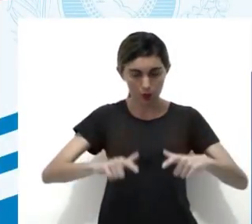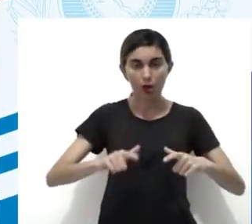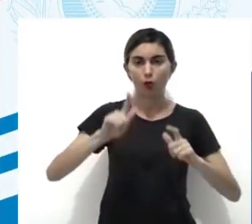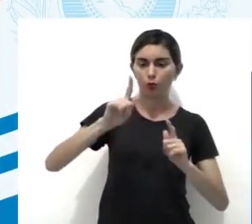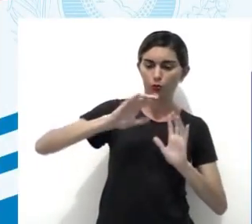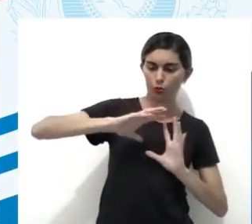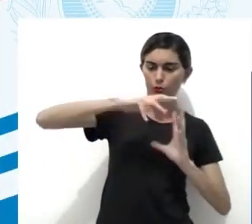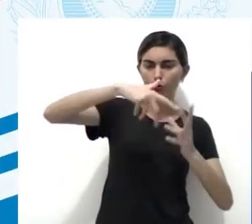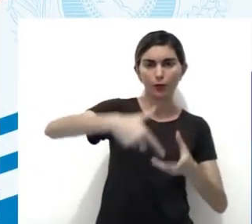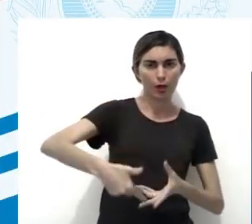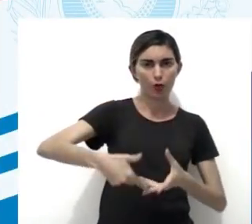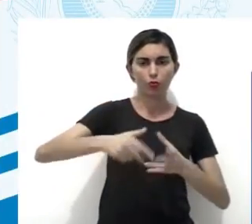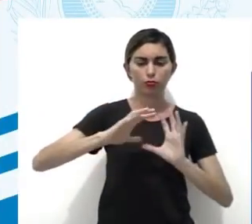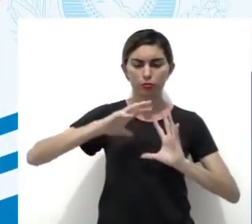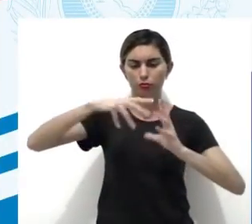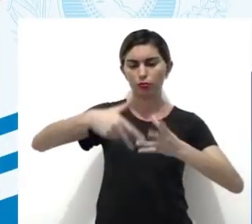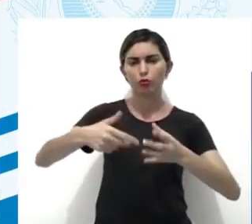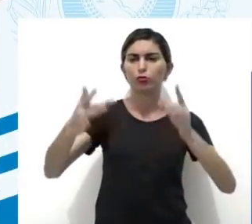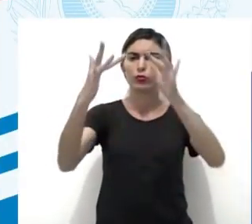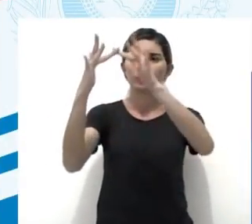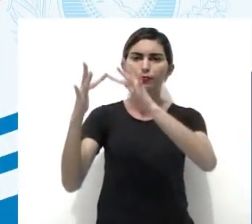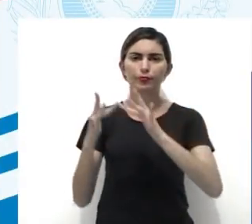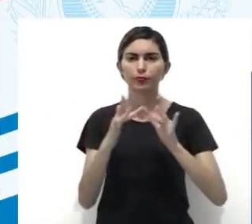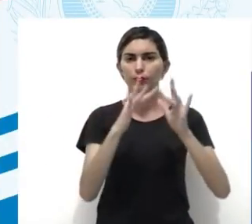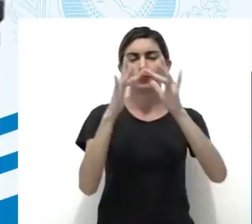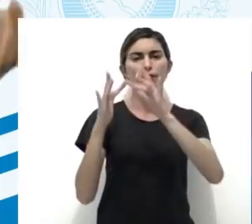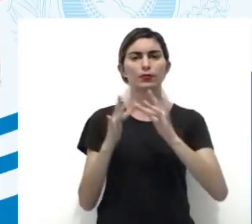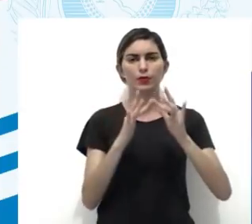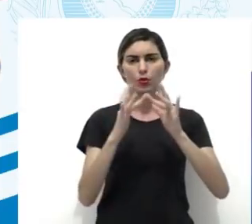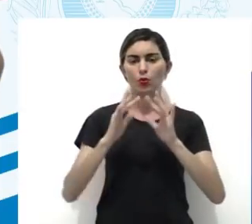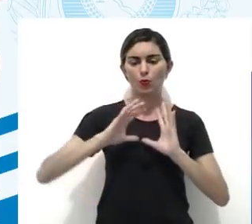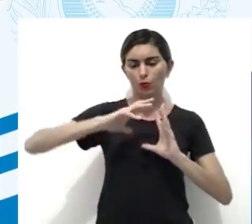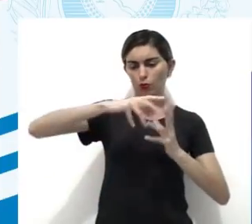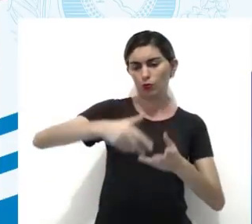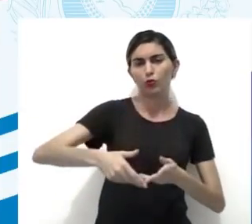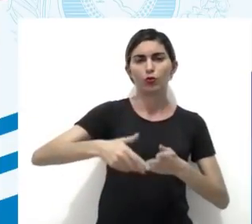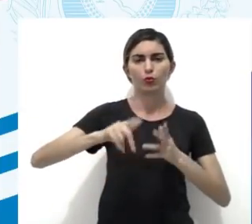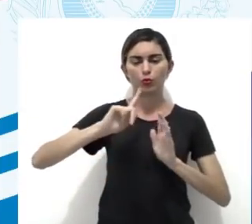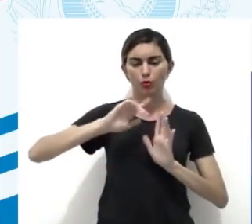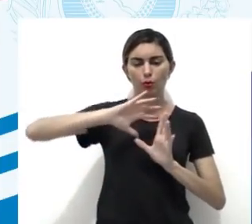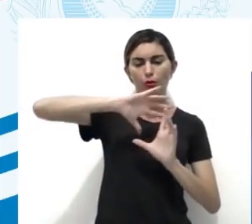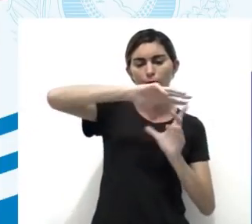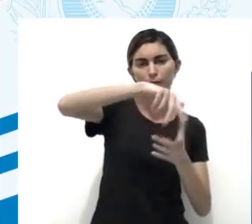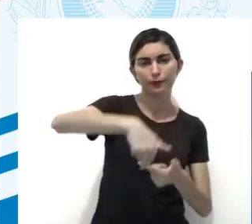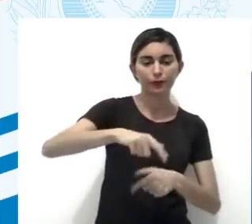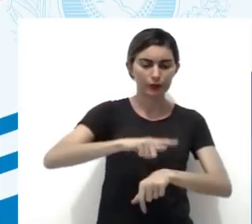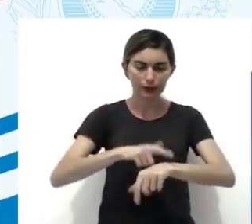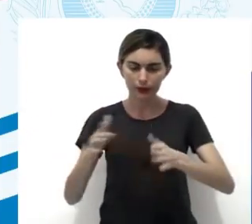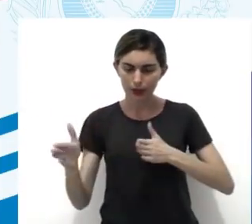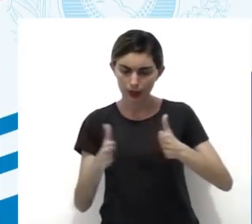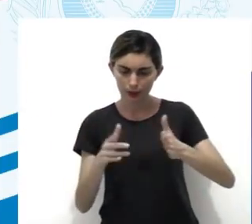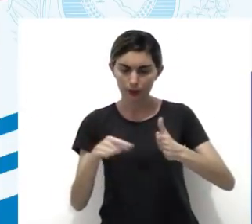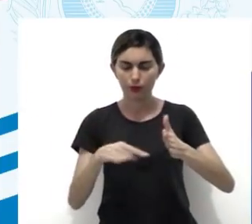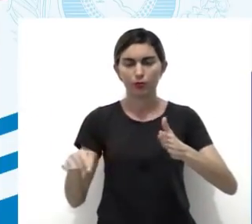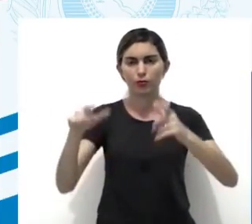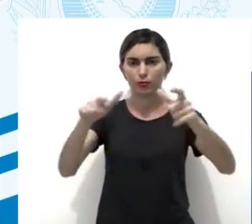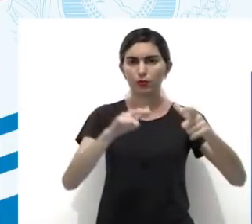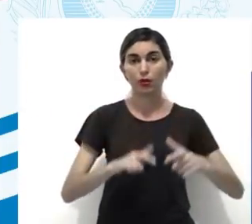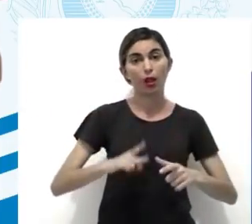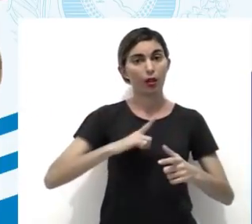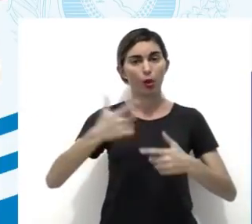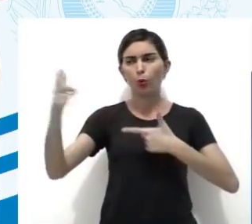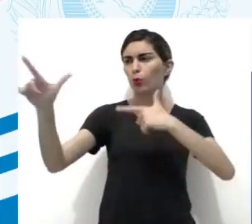global num mundo interligado, né? No mundo globalizado, o tempo e o espaço têm